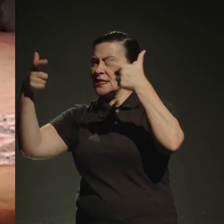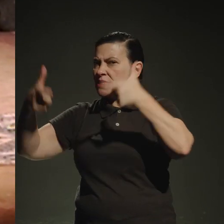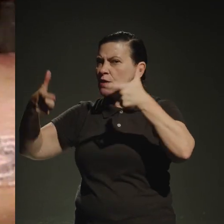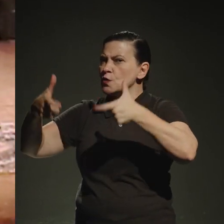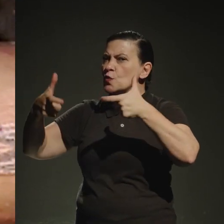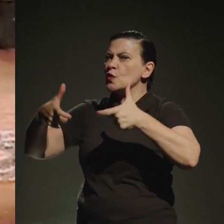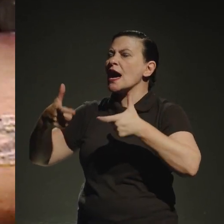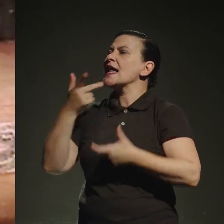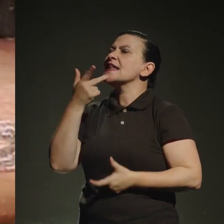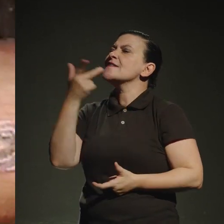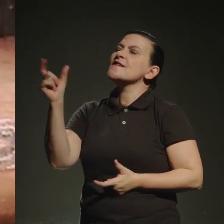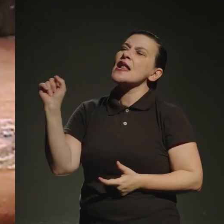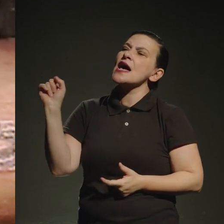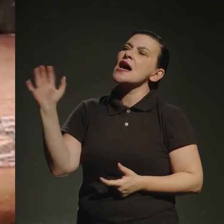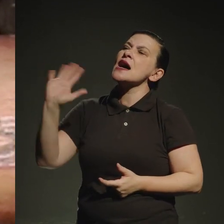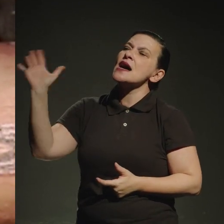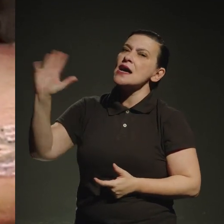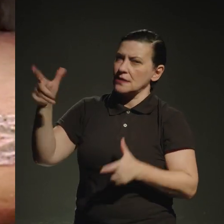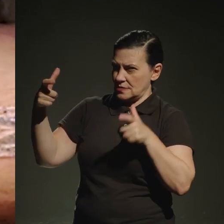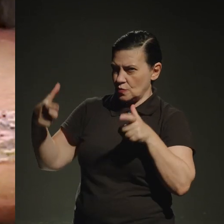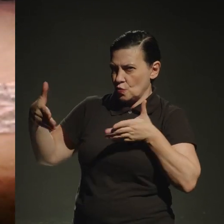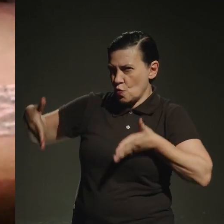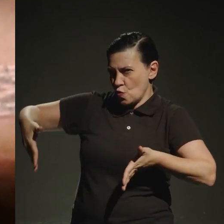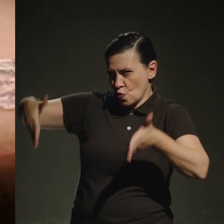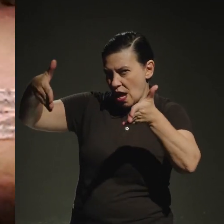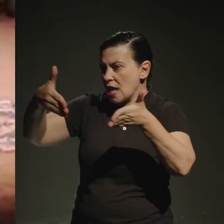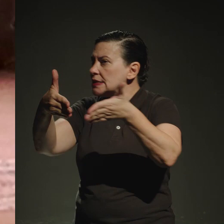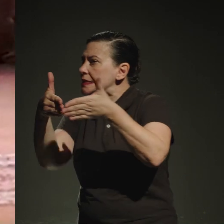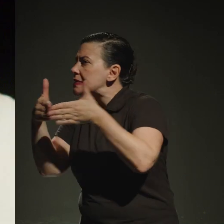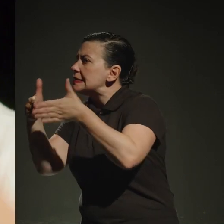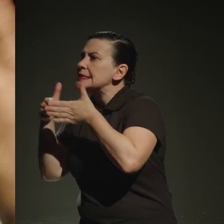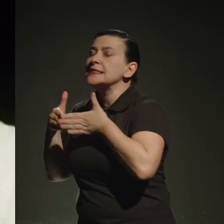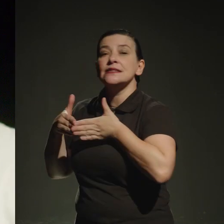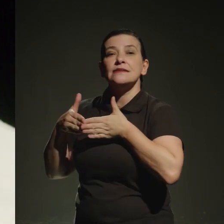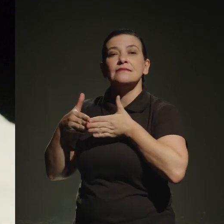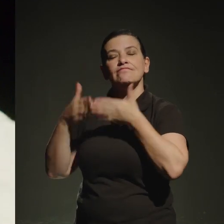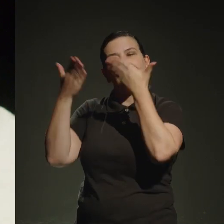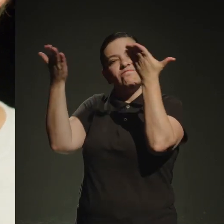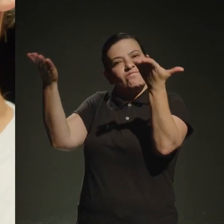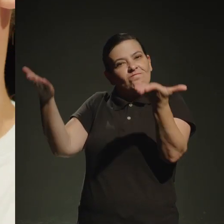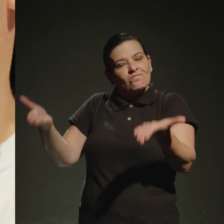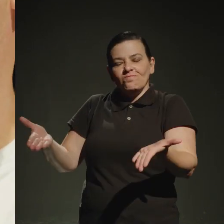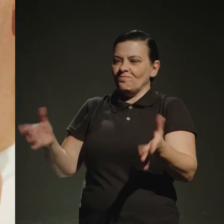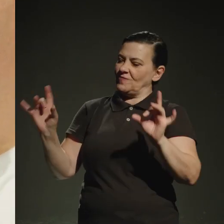o futuramente lendário Dom Quixote de La Mancha. Encontro-me ainda nas primícias da sua, quero dizer da minha, quero